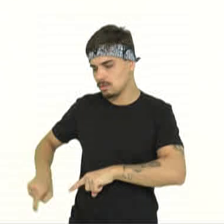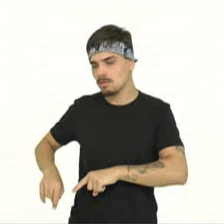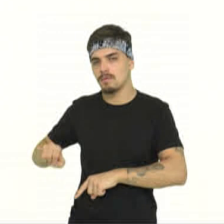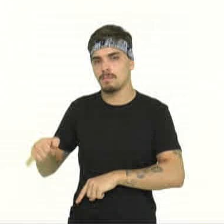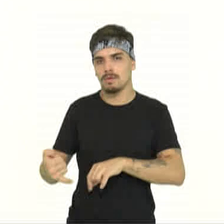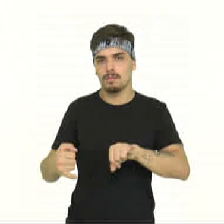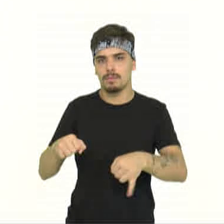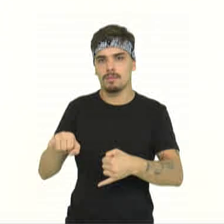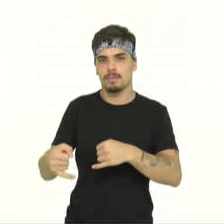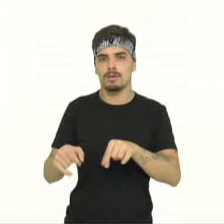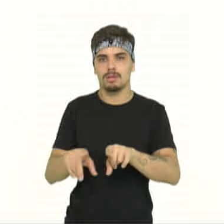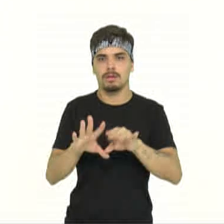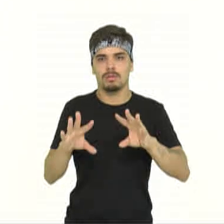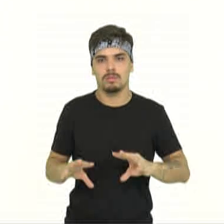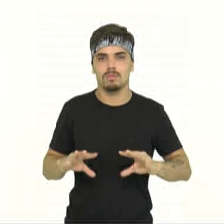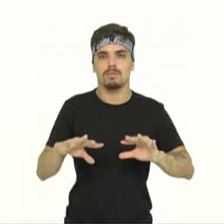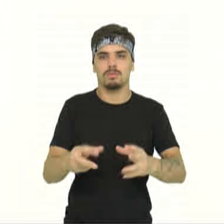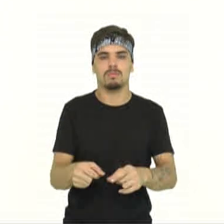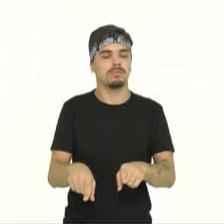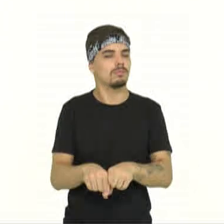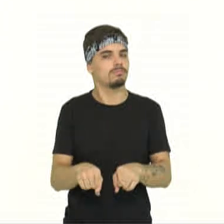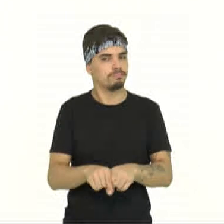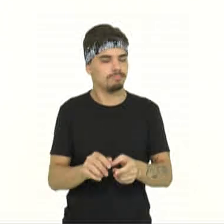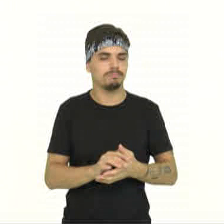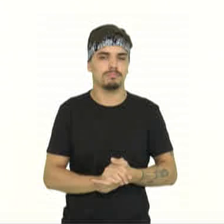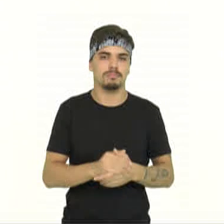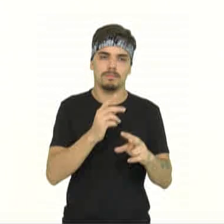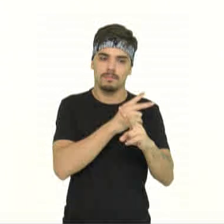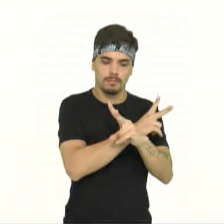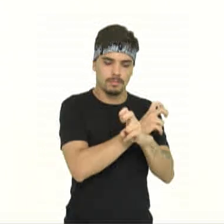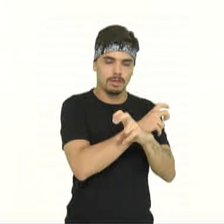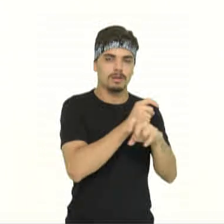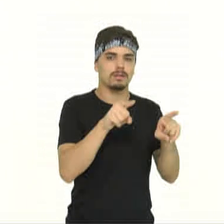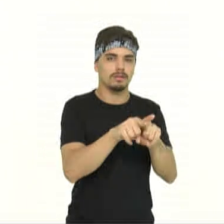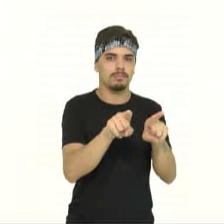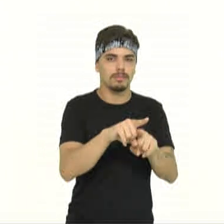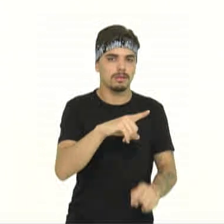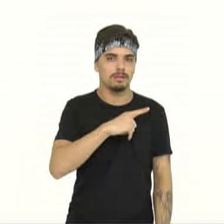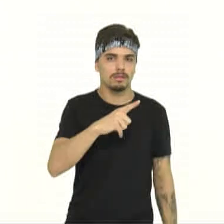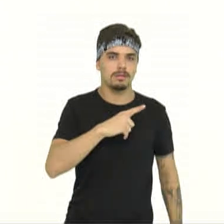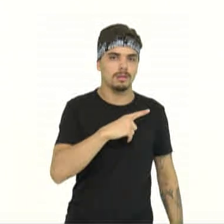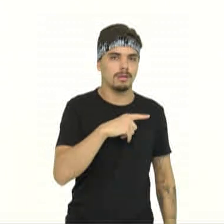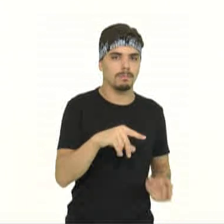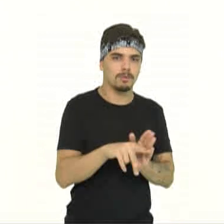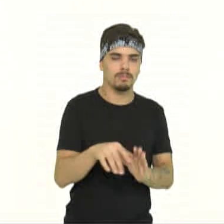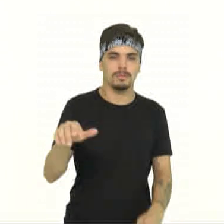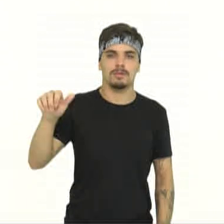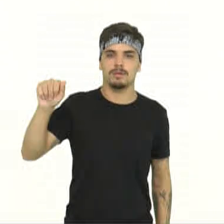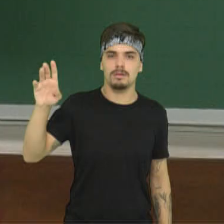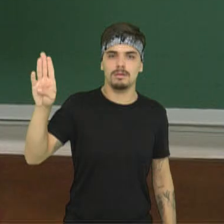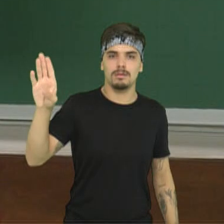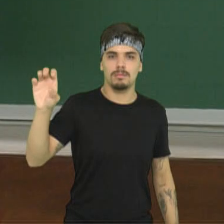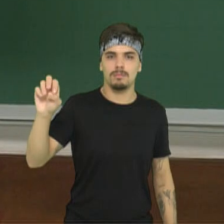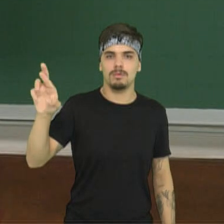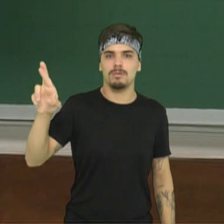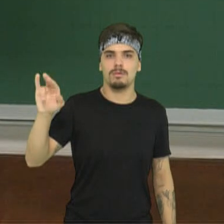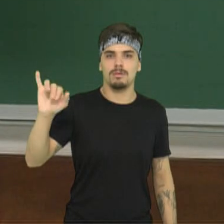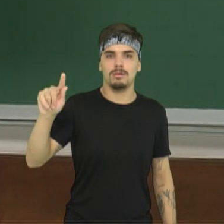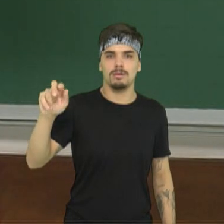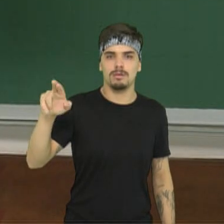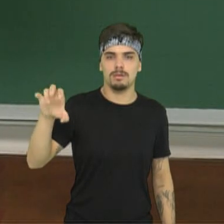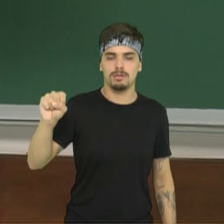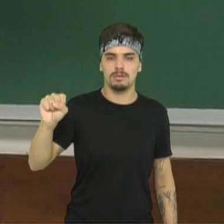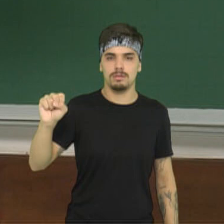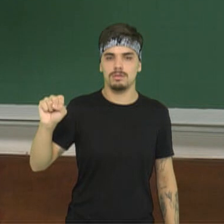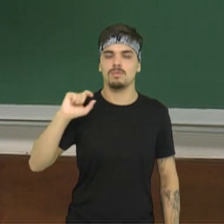economia dessas outras ilhas, né? E na Austrália ainda existe a presença dos aborígenes, em menor escala, né? O que